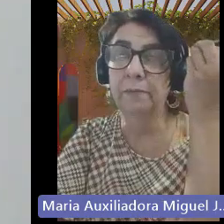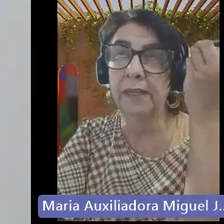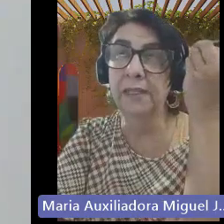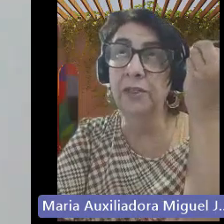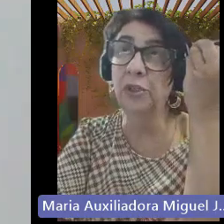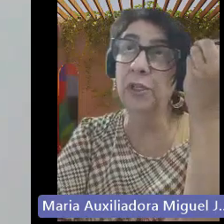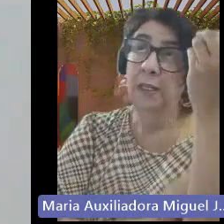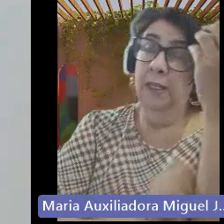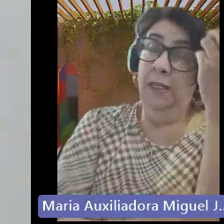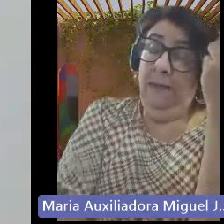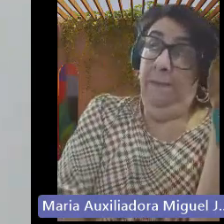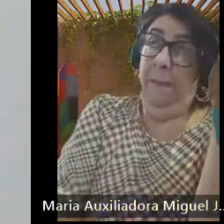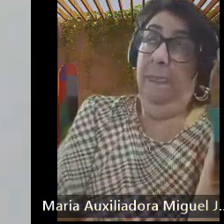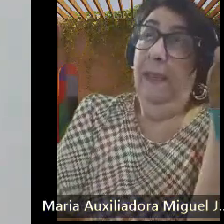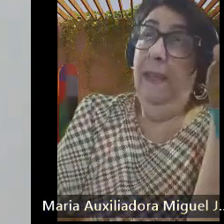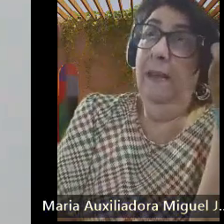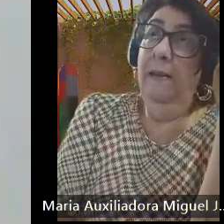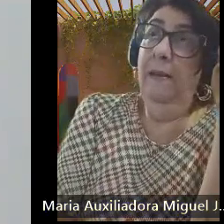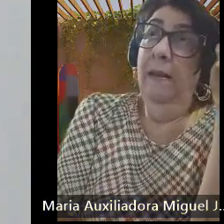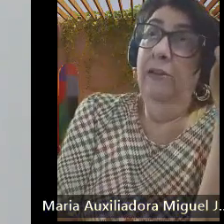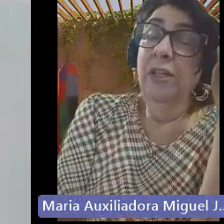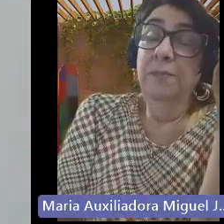uma bastante